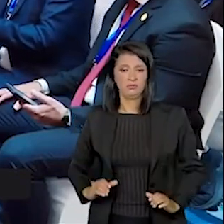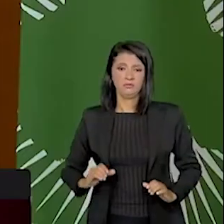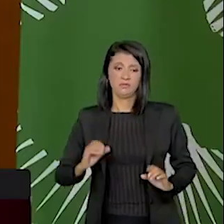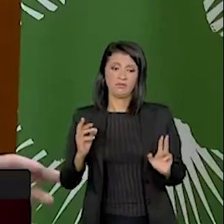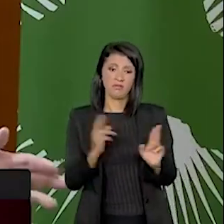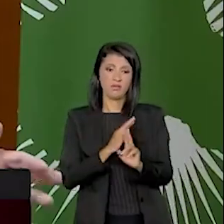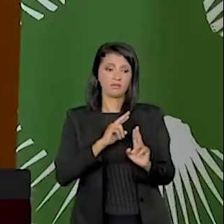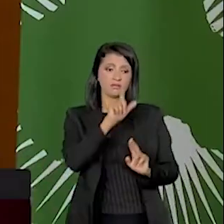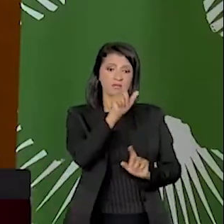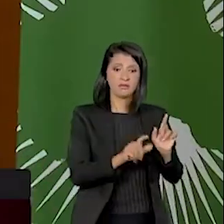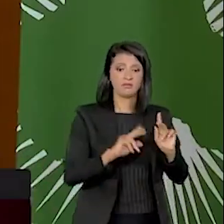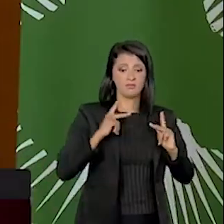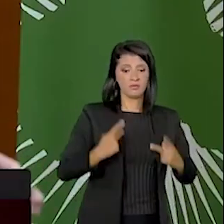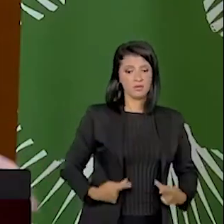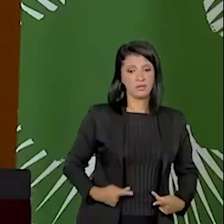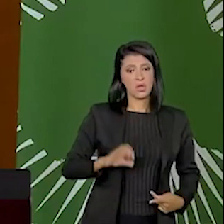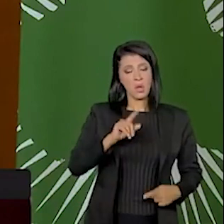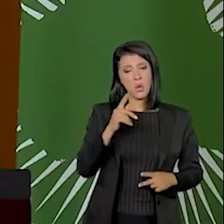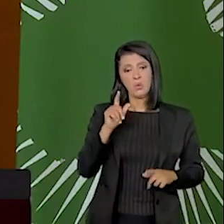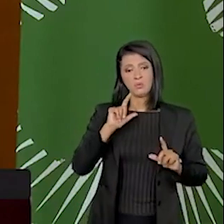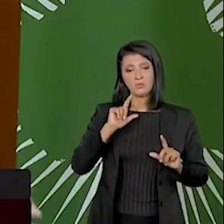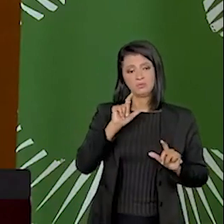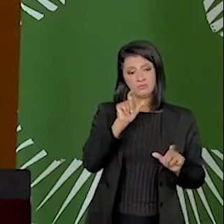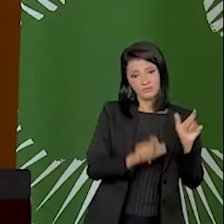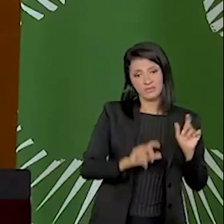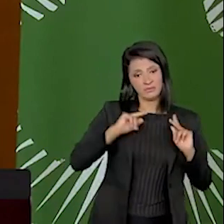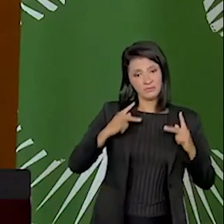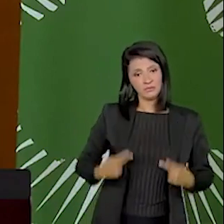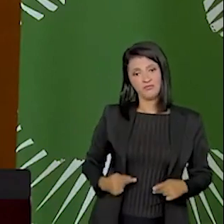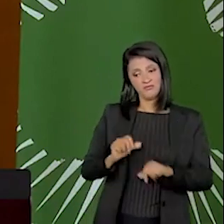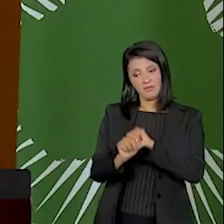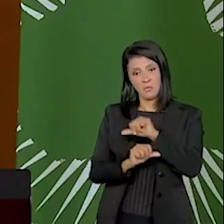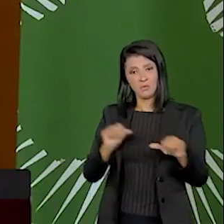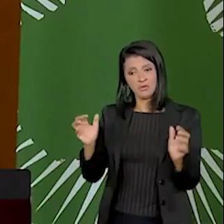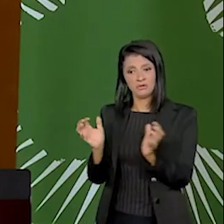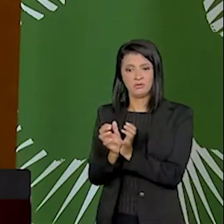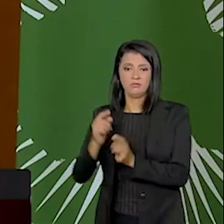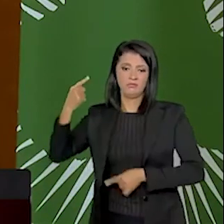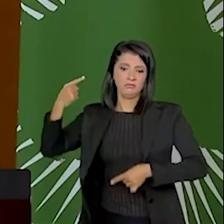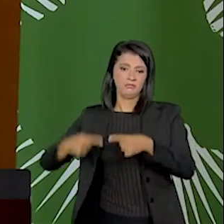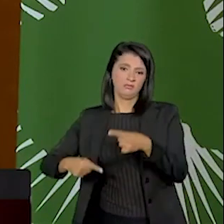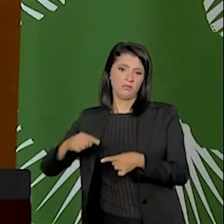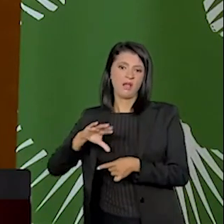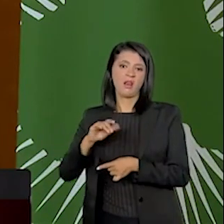humano o ser humano vai terminar mudando a classe política